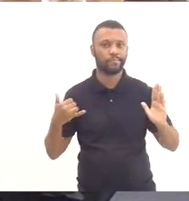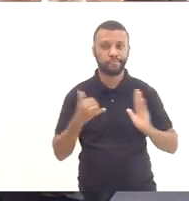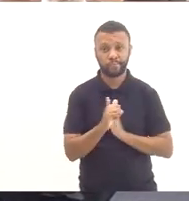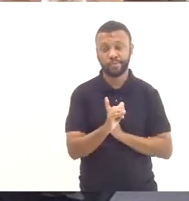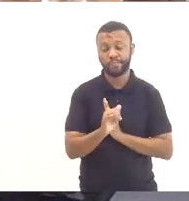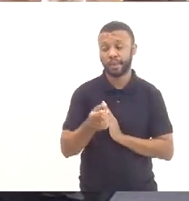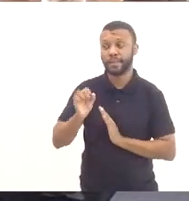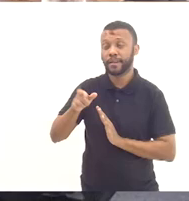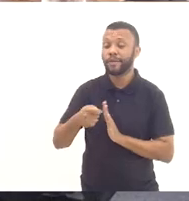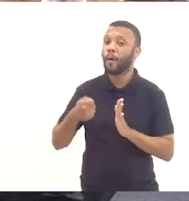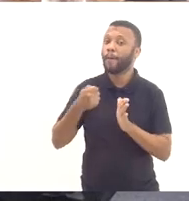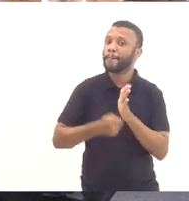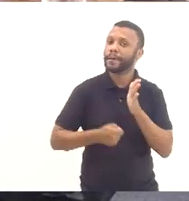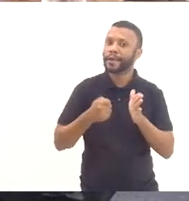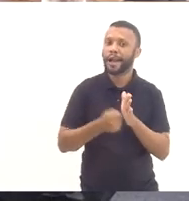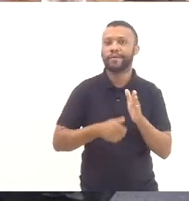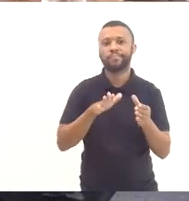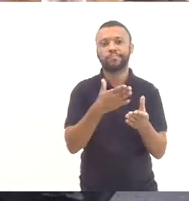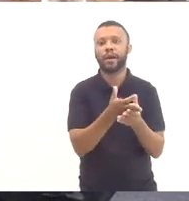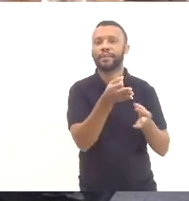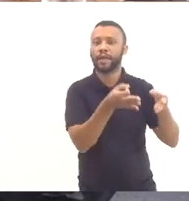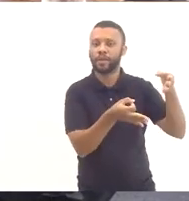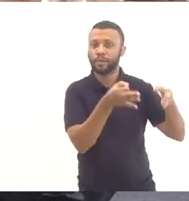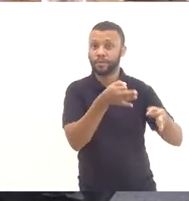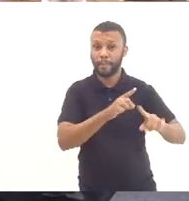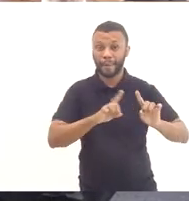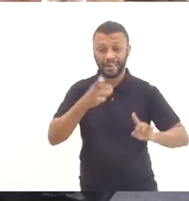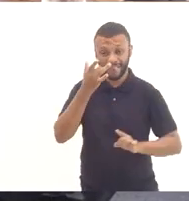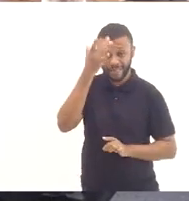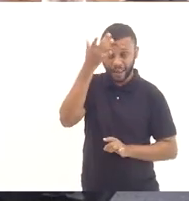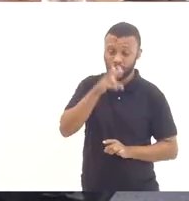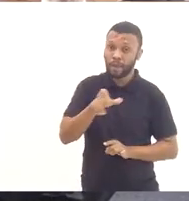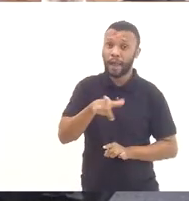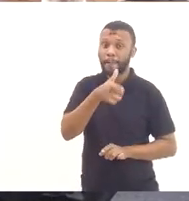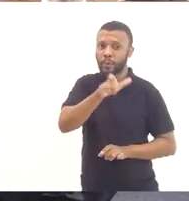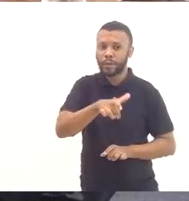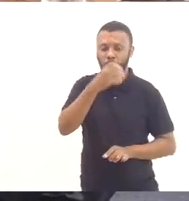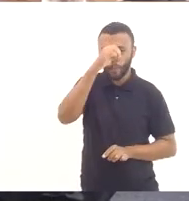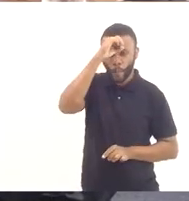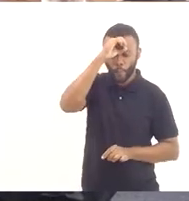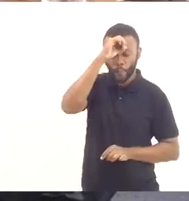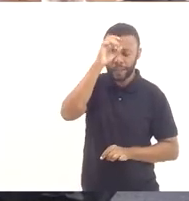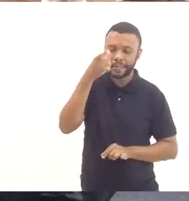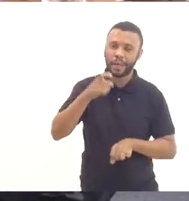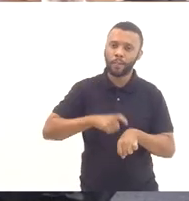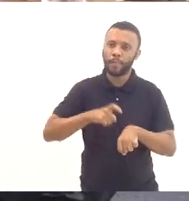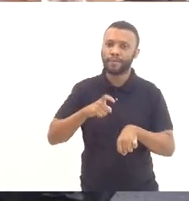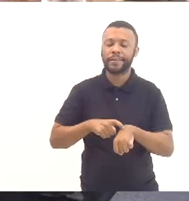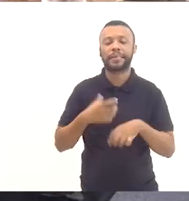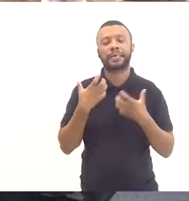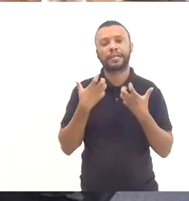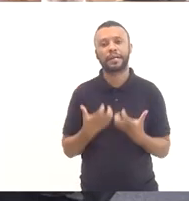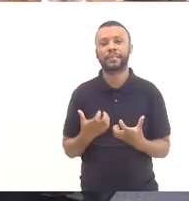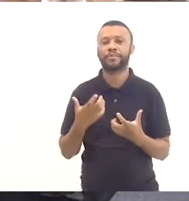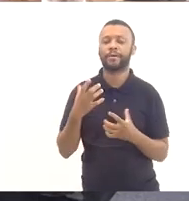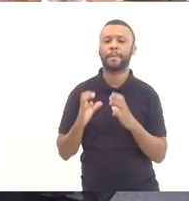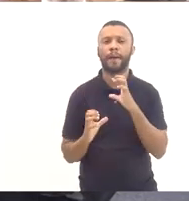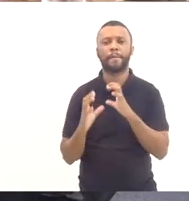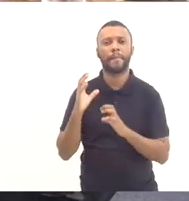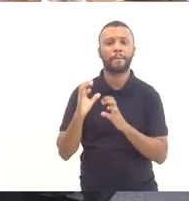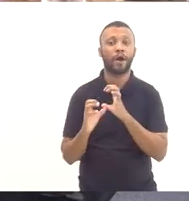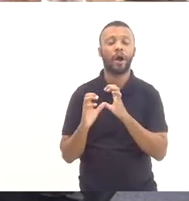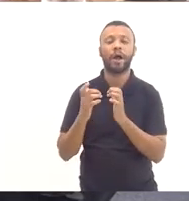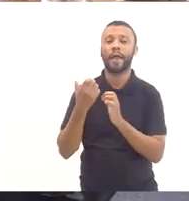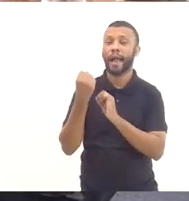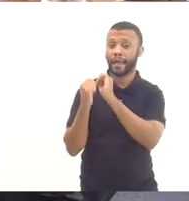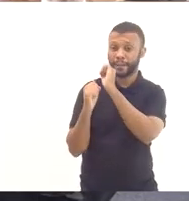na justiça e mas eu não é fácil não viu para quem é leigo principalmente tem hora que você se cansa de brigar e a companhia não